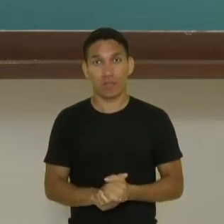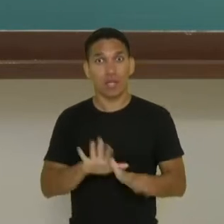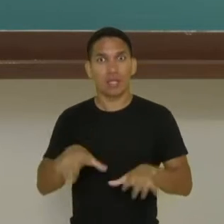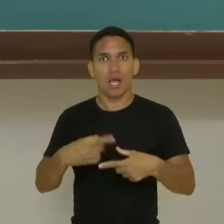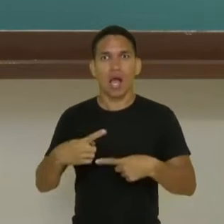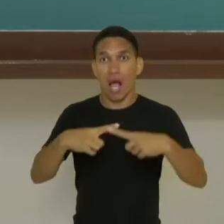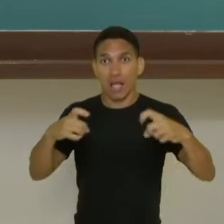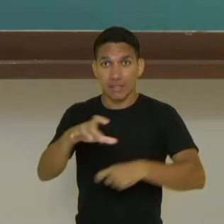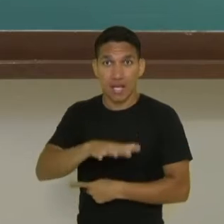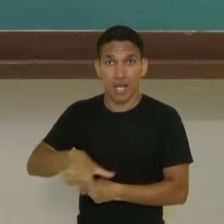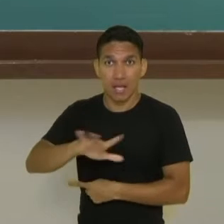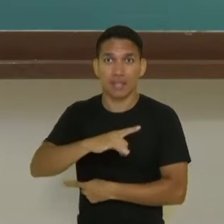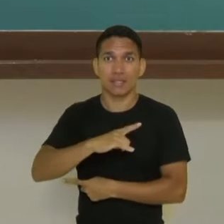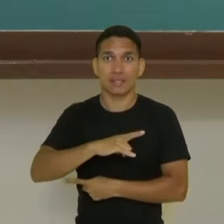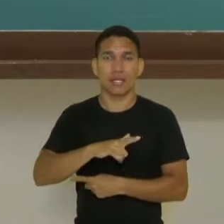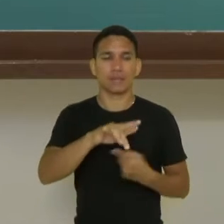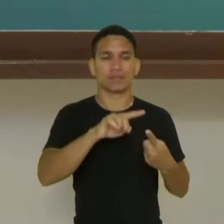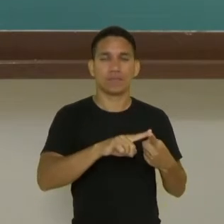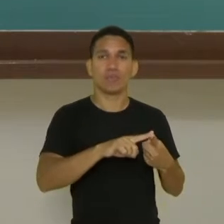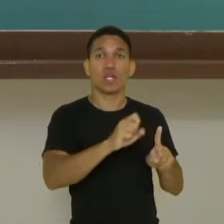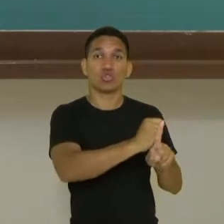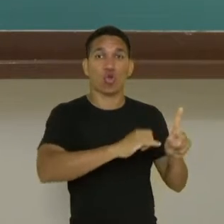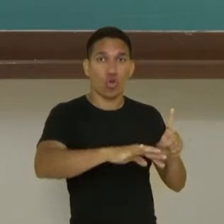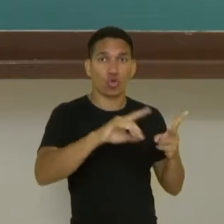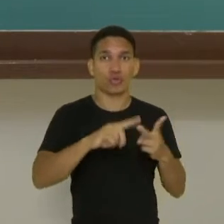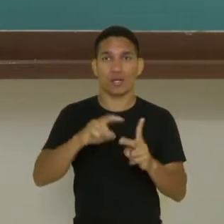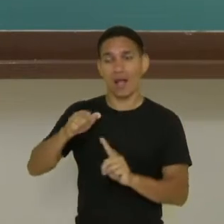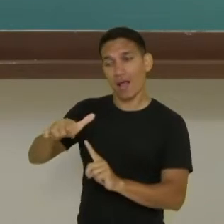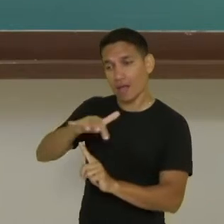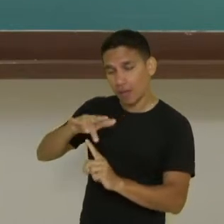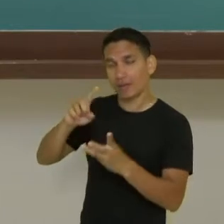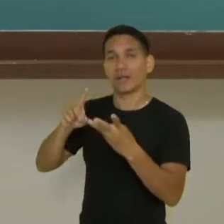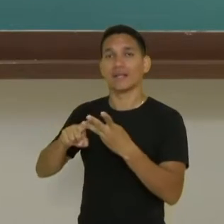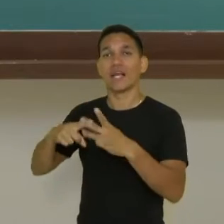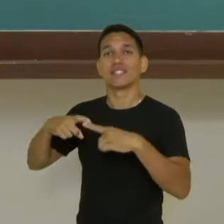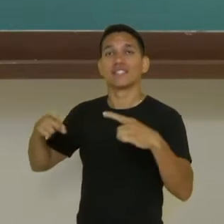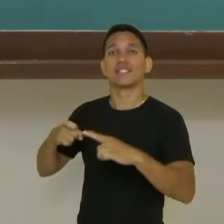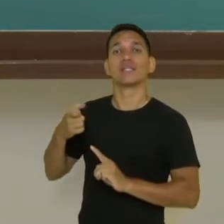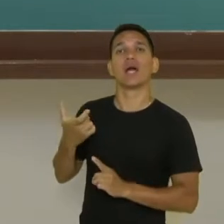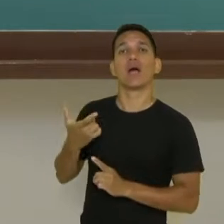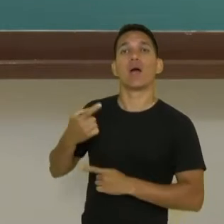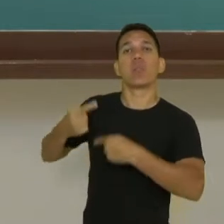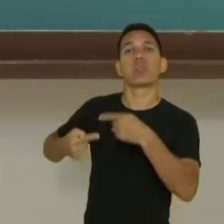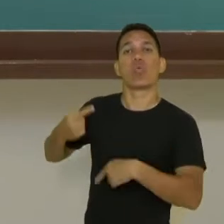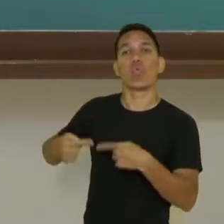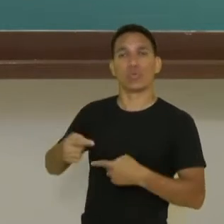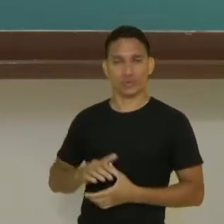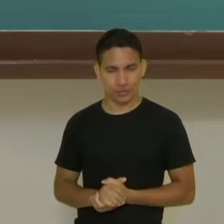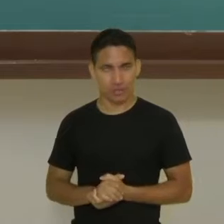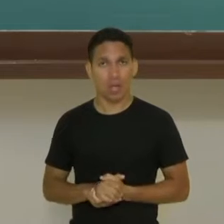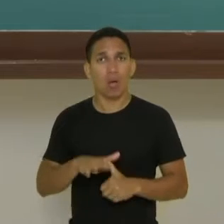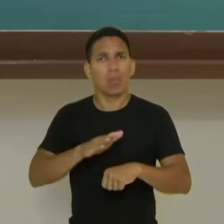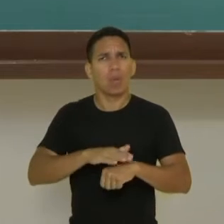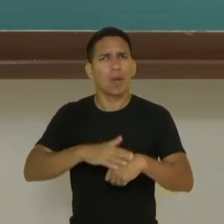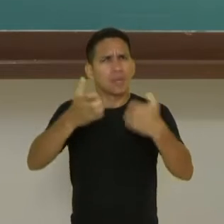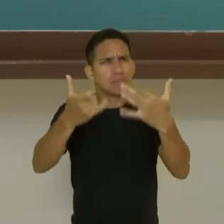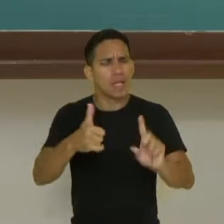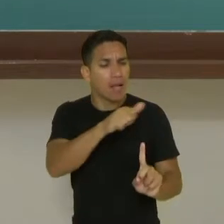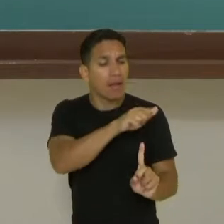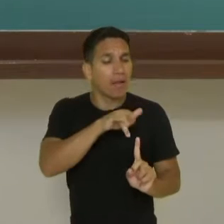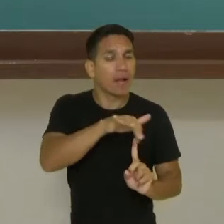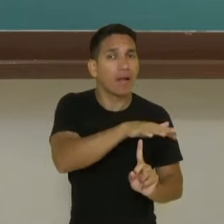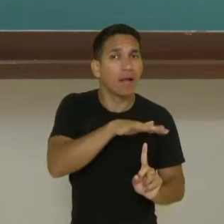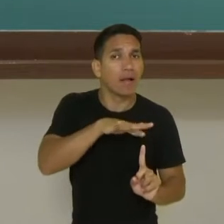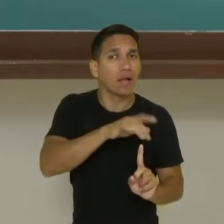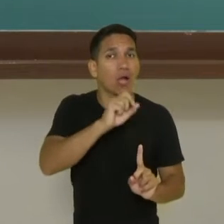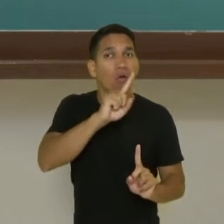áreas: a sociologia, a antropologia e a ciência política. Quando a gente fala em antropologia, então é a área dessas